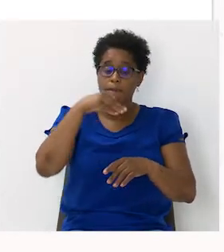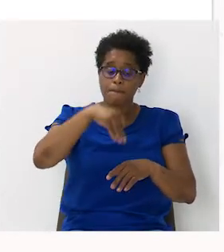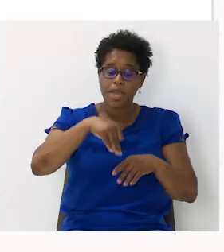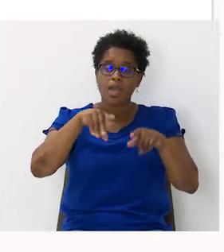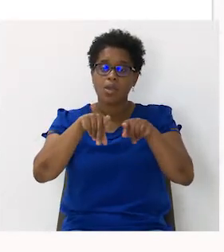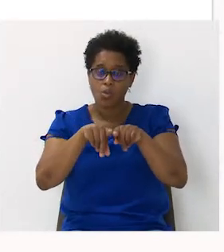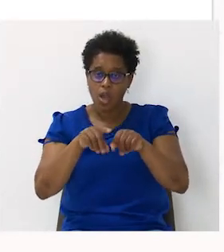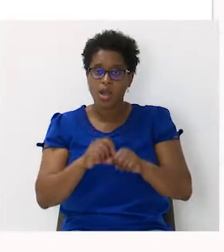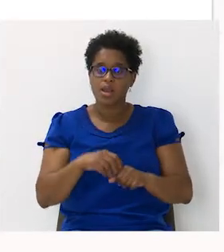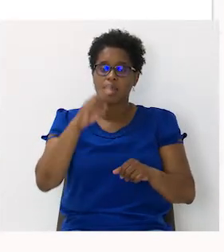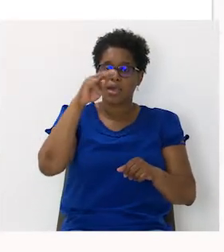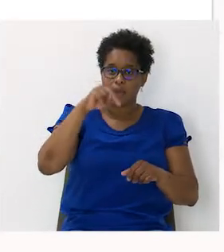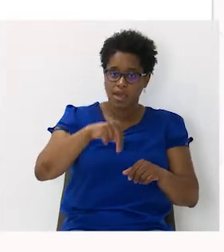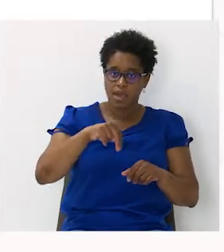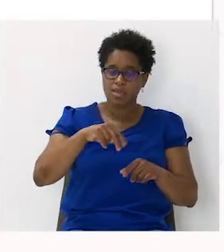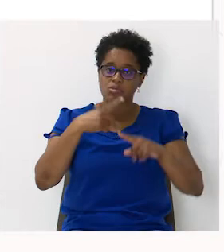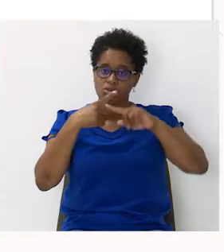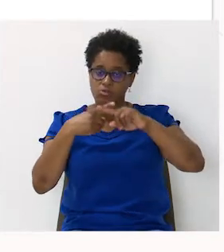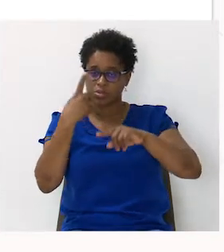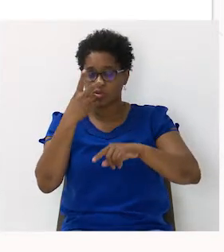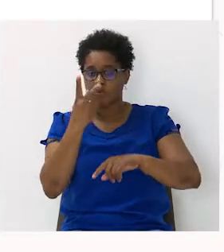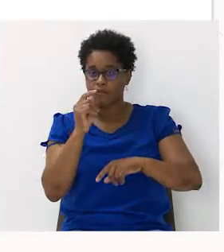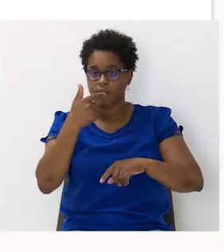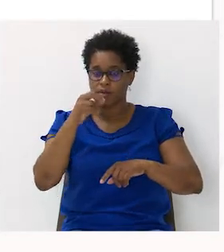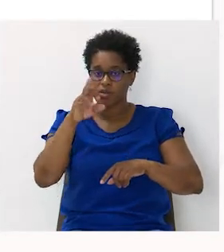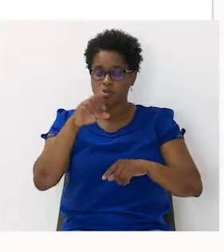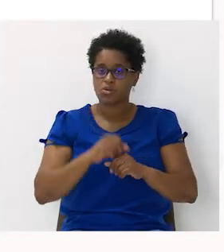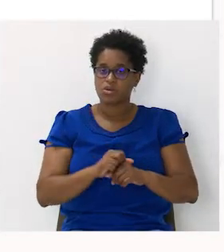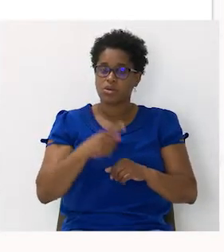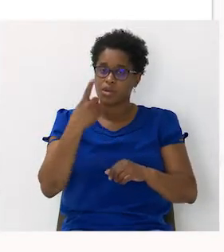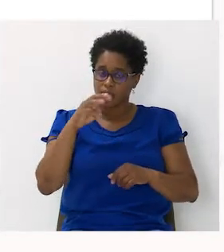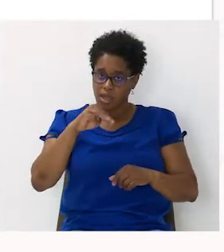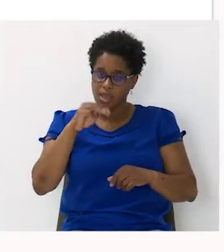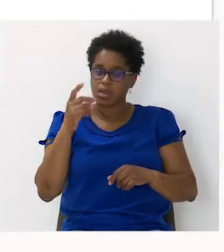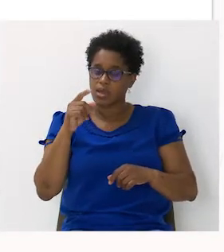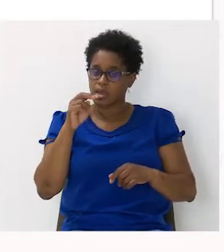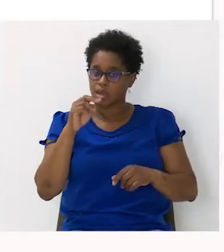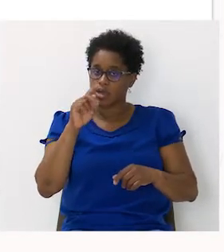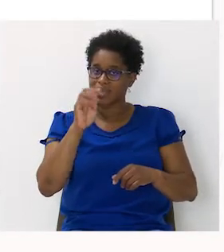a N multiplica por um vetor. N é um escalar.